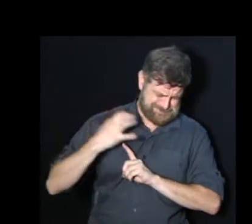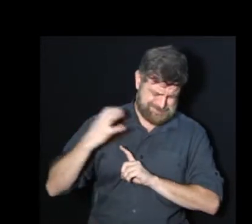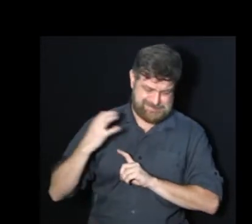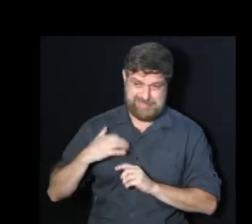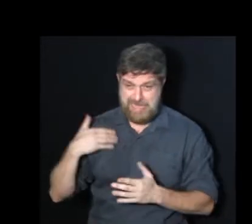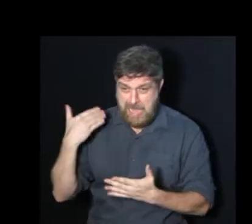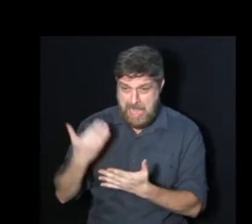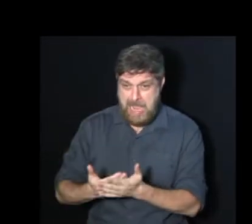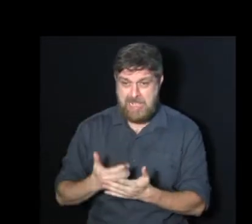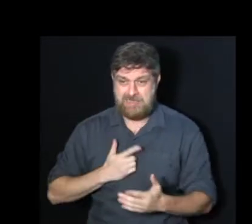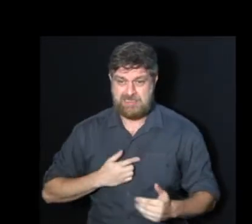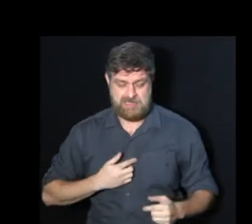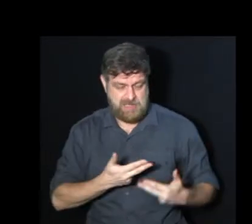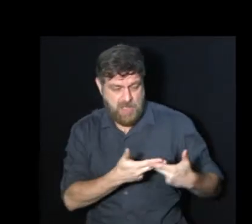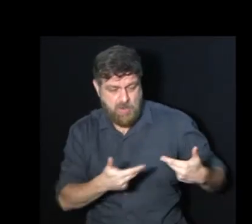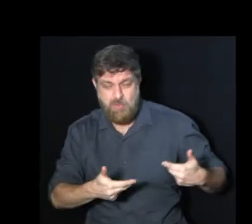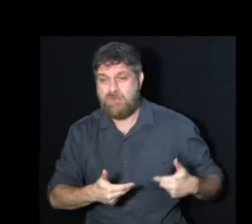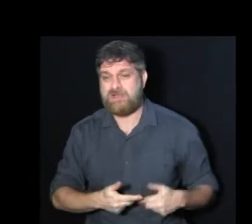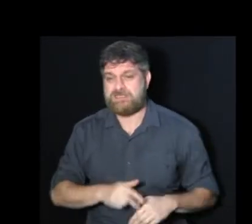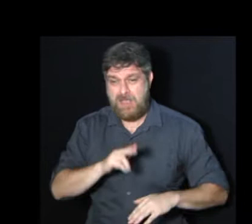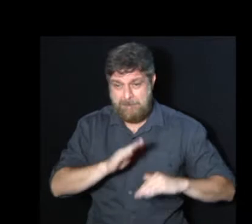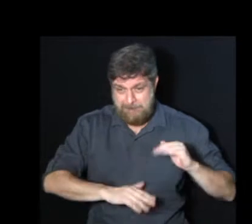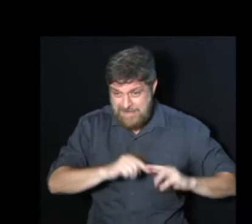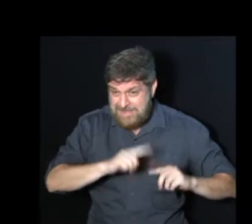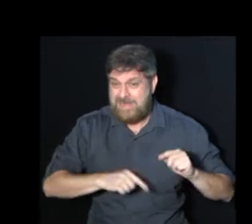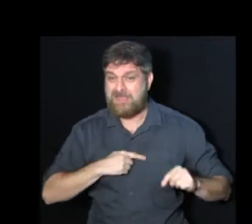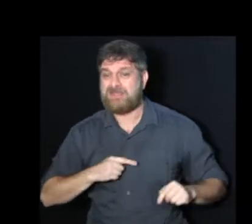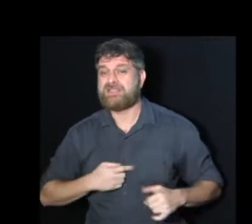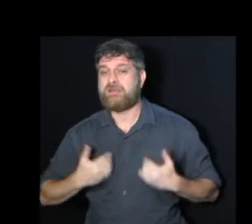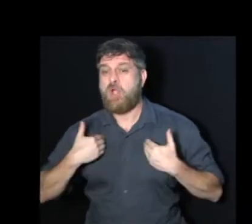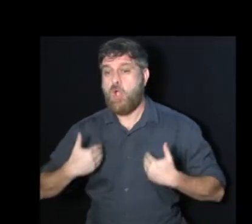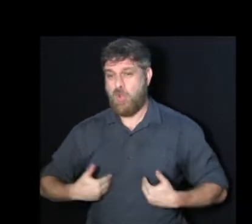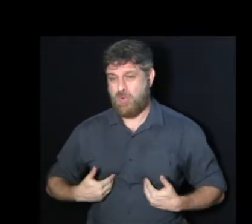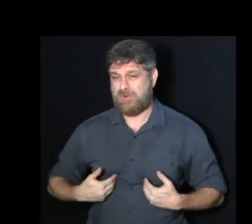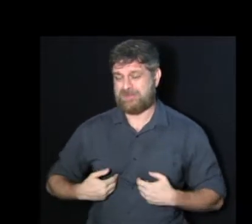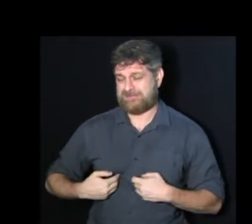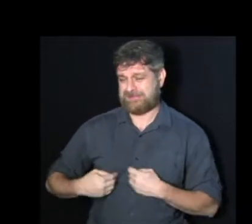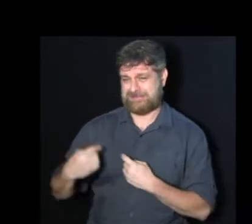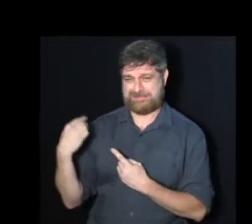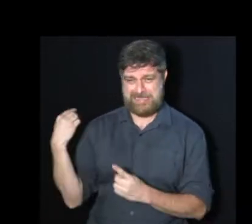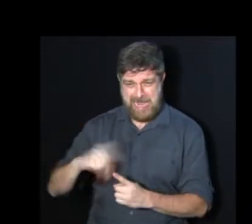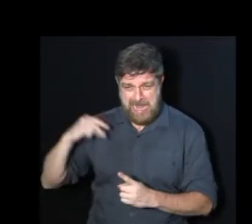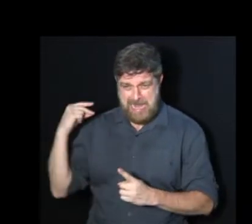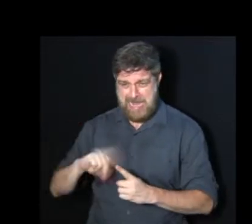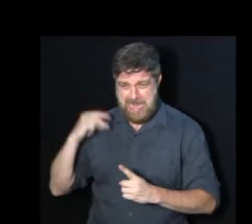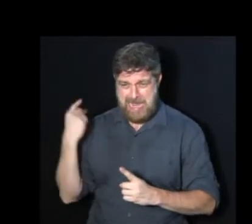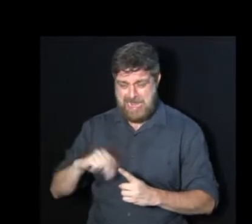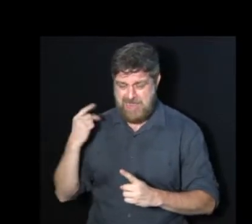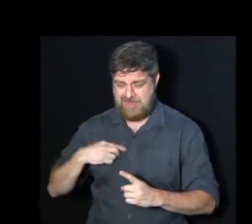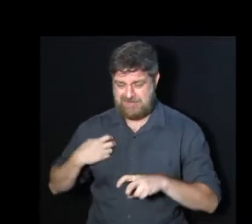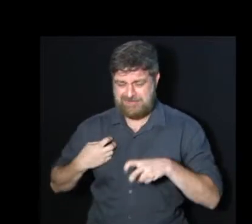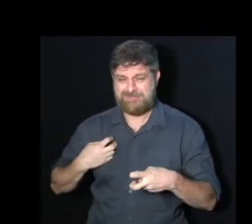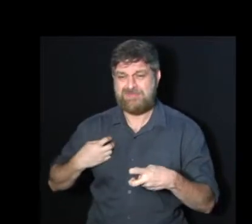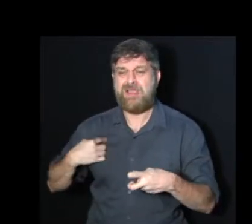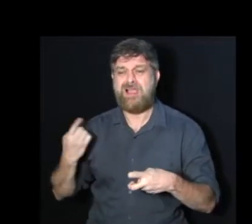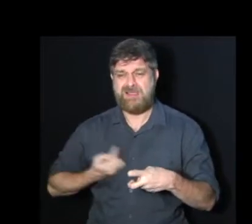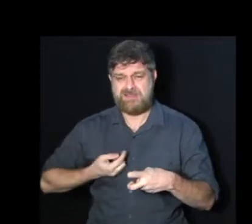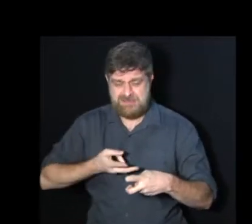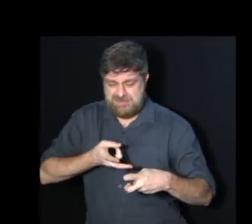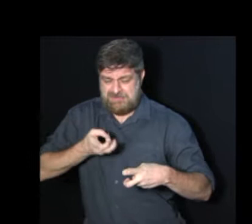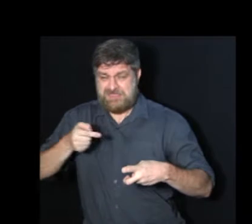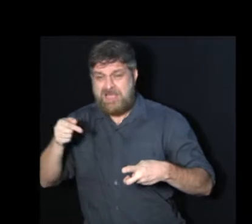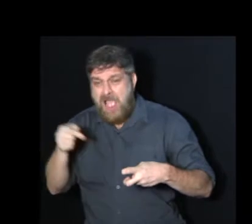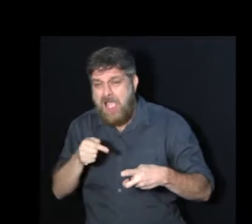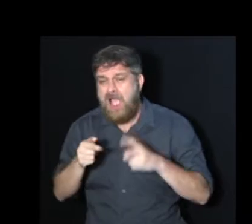violência patrimonial, violência física, que é quando temos uma noção mais clara de que